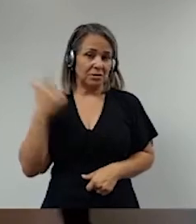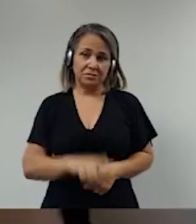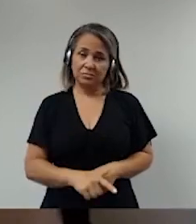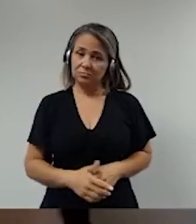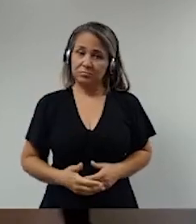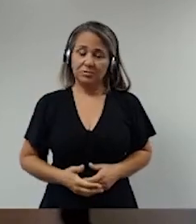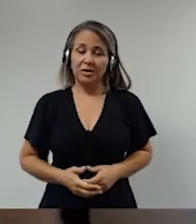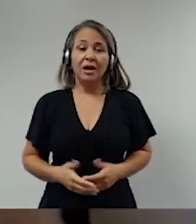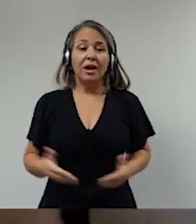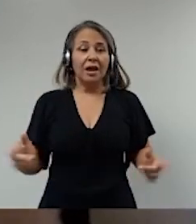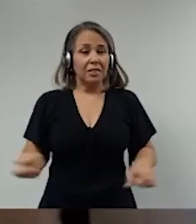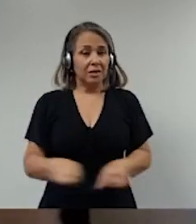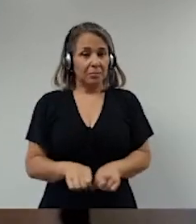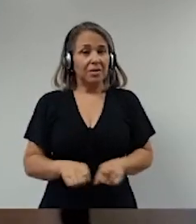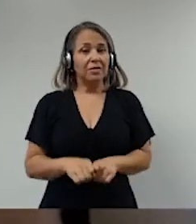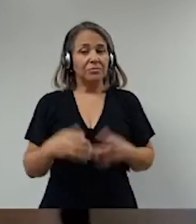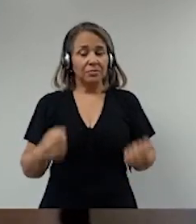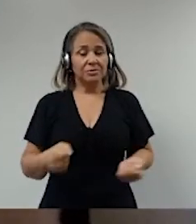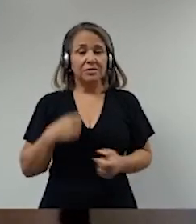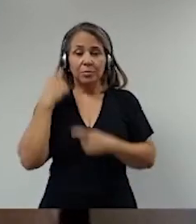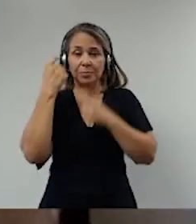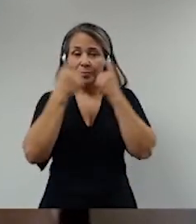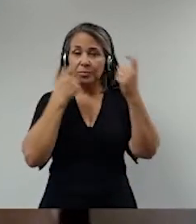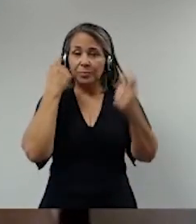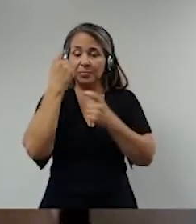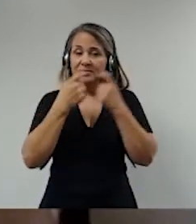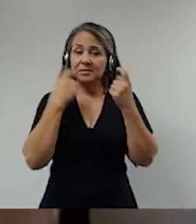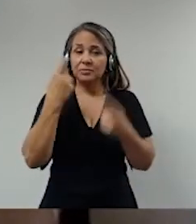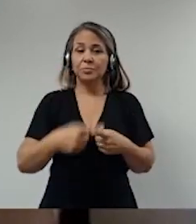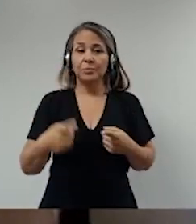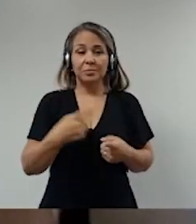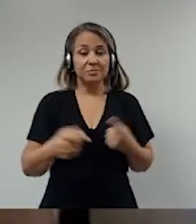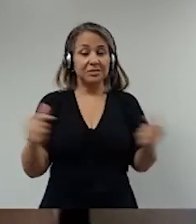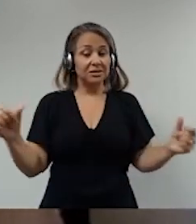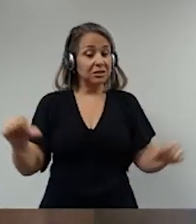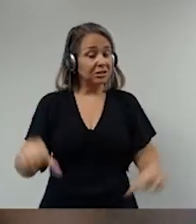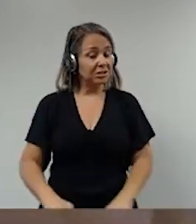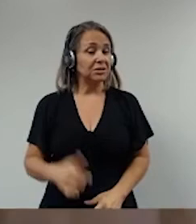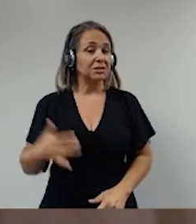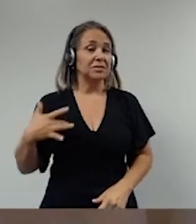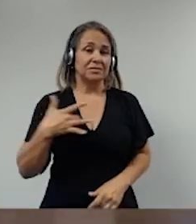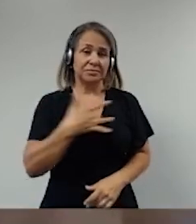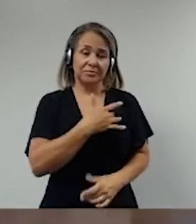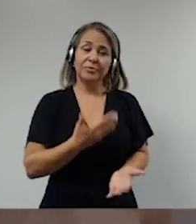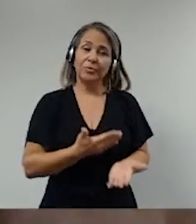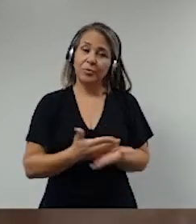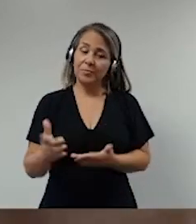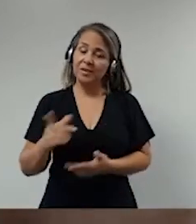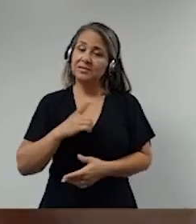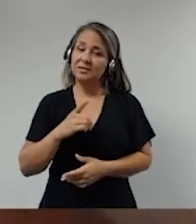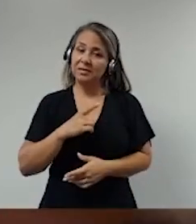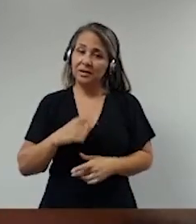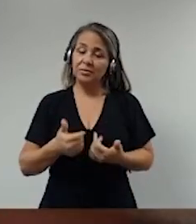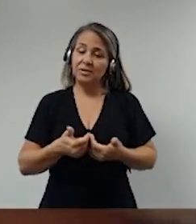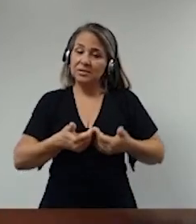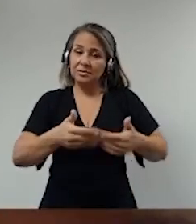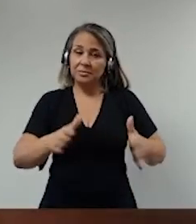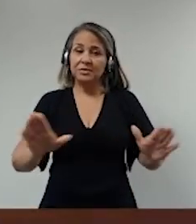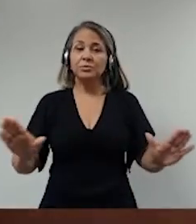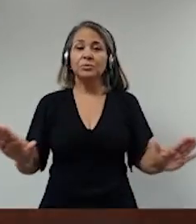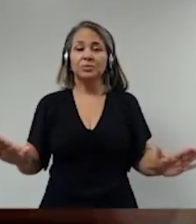e nós vamos também ter uma preocupação agora com a questão grave da saúde, que você já começa a ter com essas